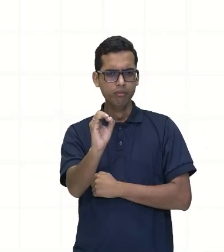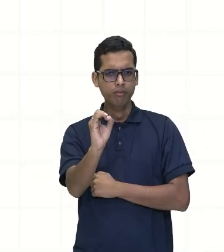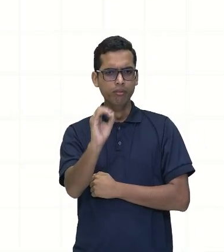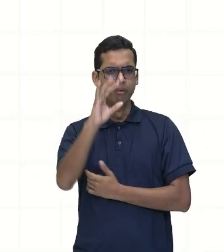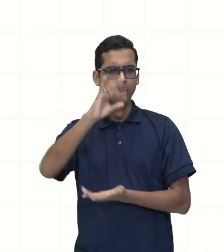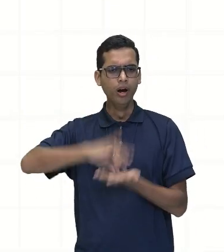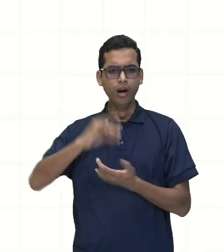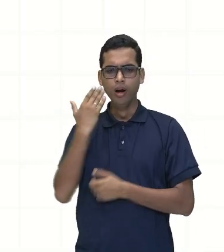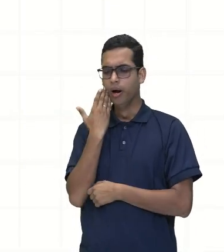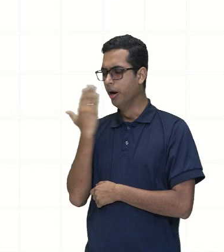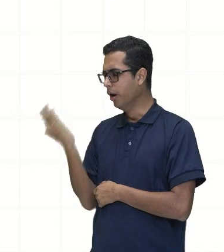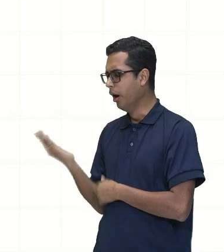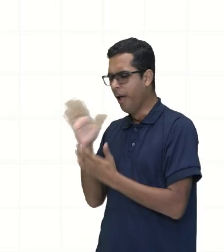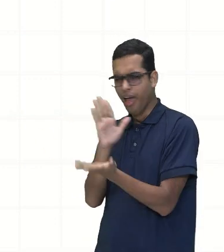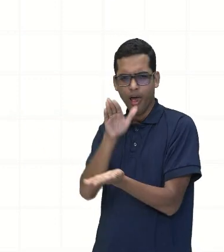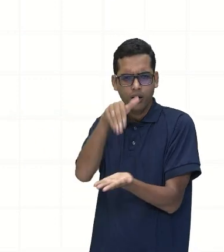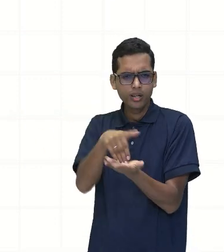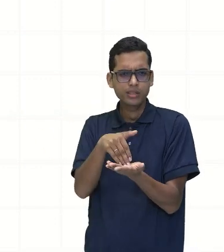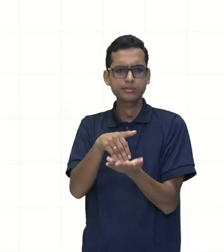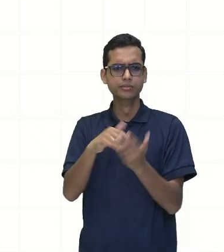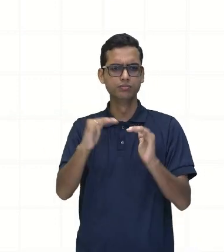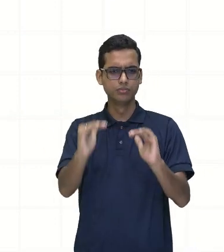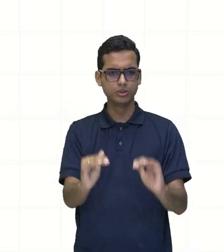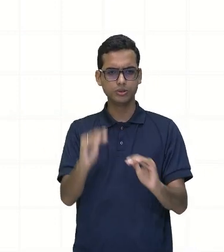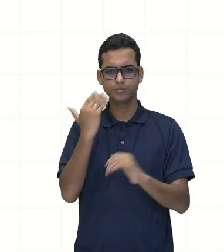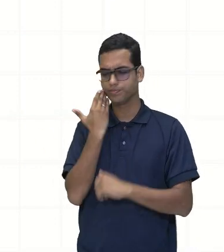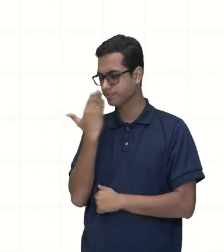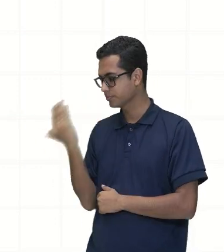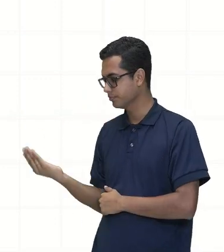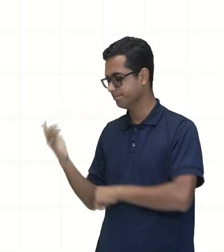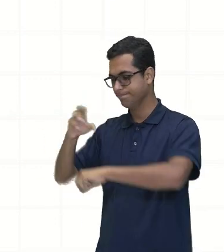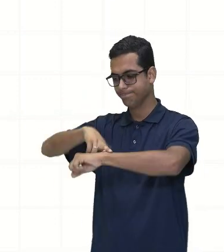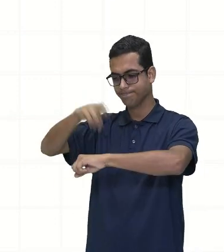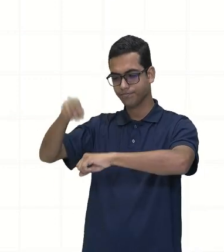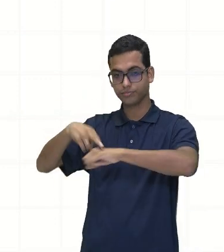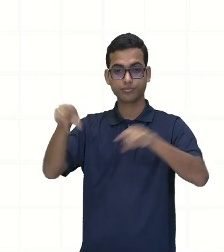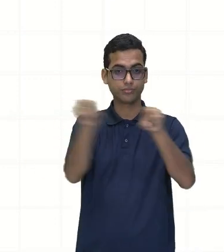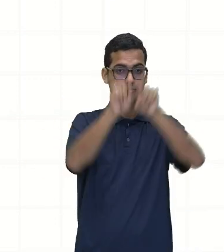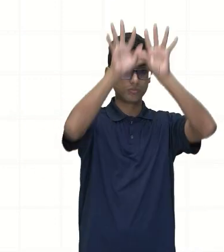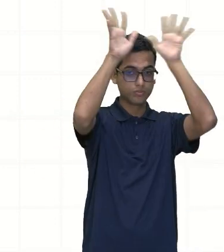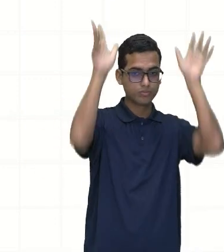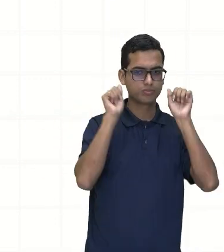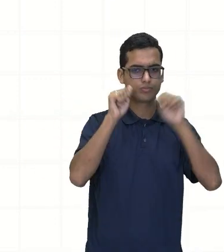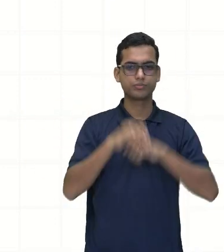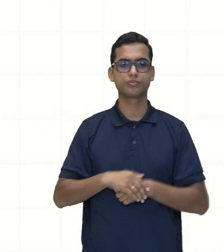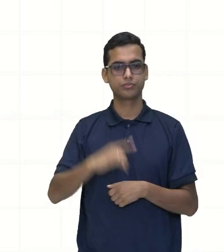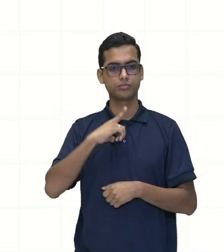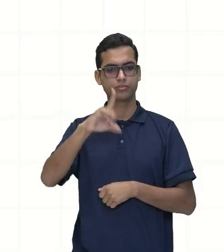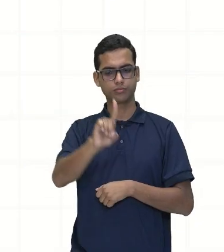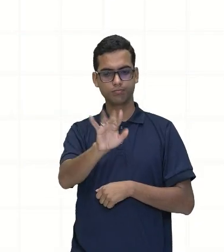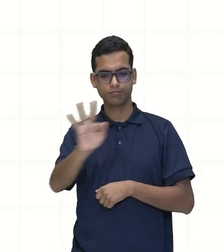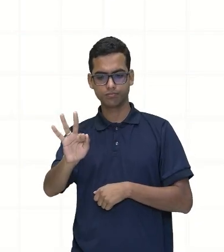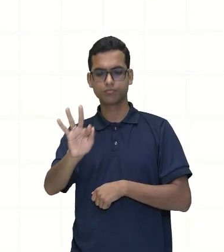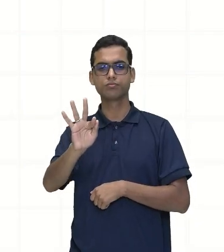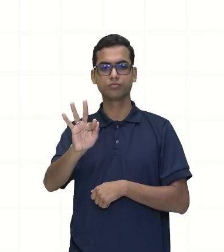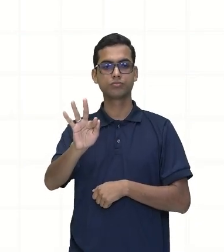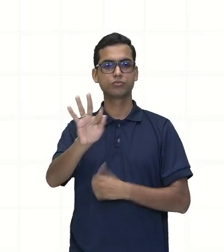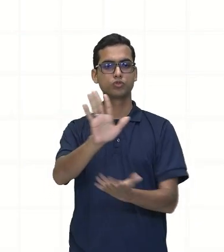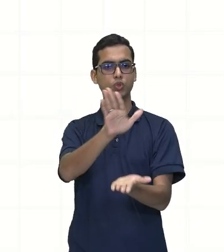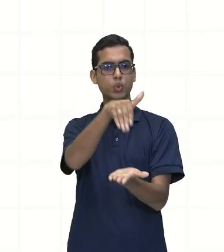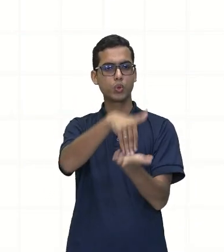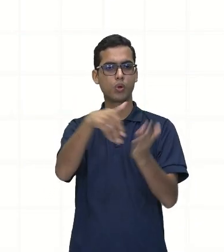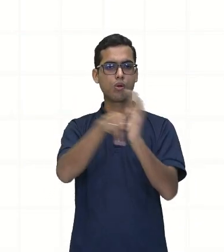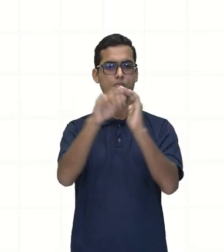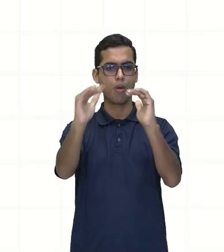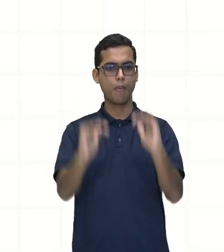aqui no finalzinho. Roraima e o Acre, tá bom? Aí a gente tem o Distrito Federal ocupando a última posição, a